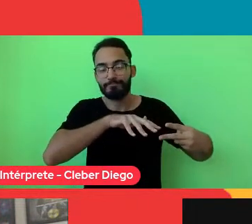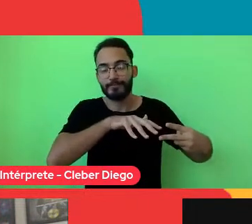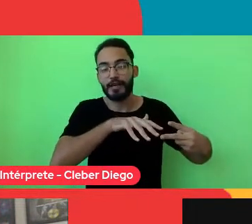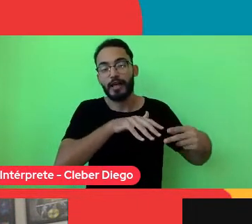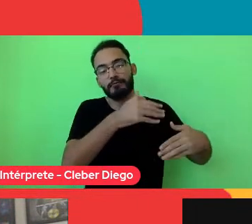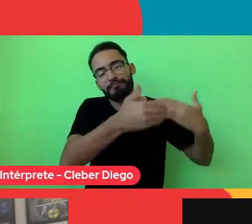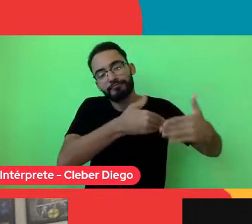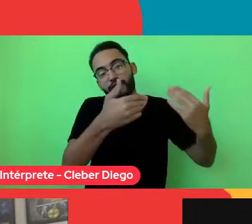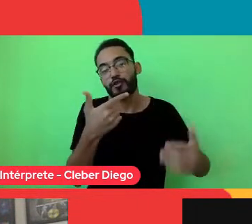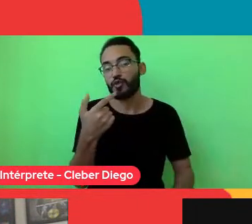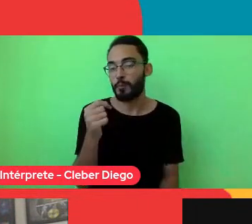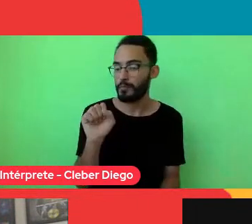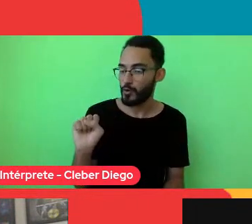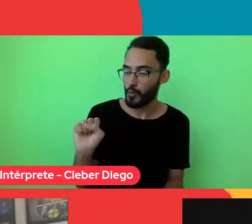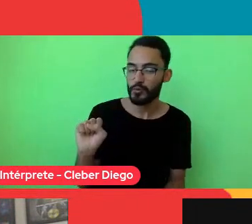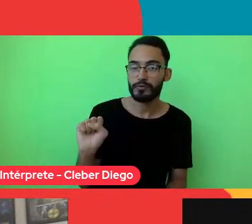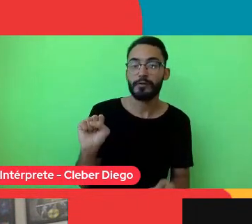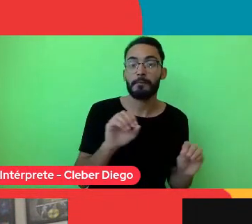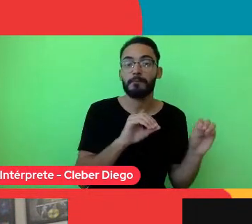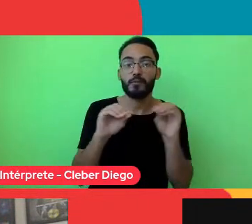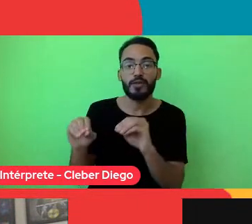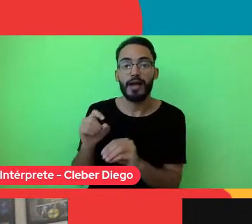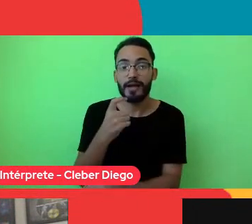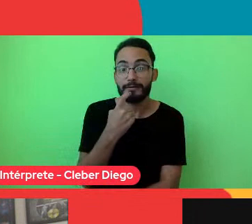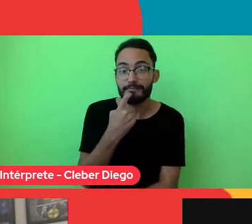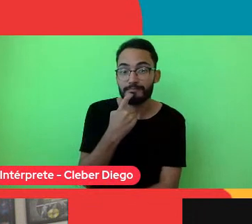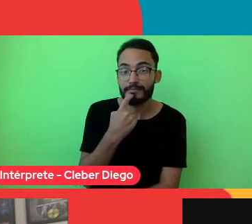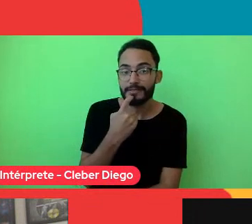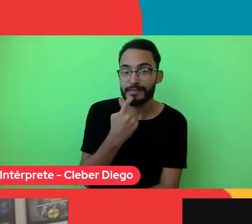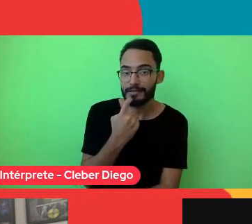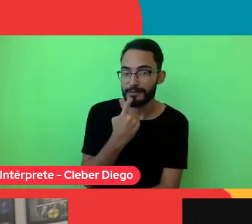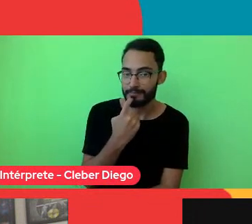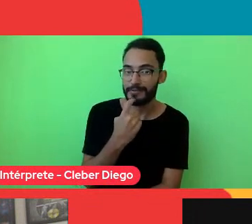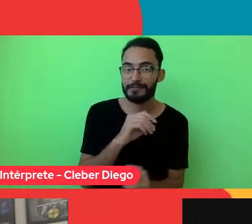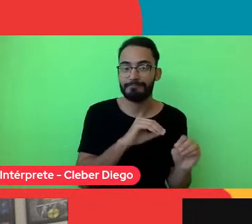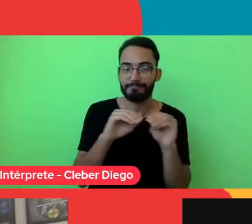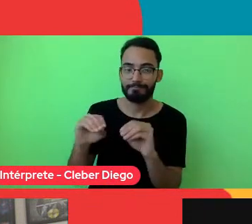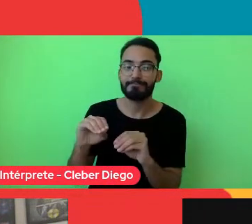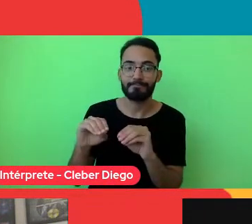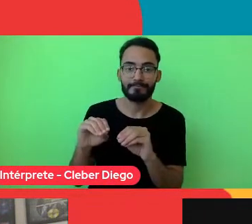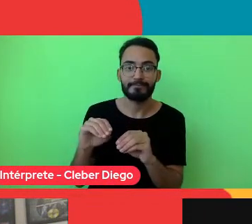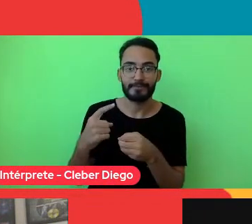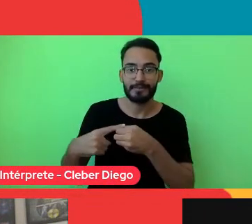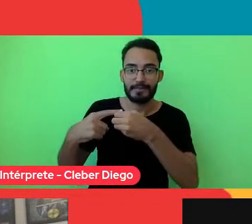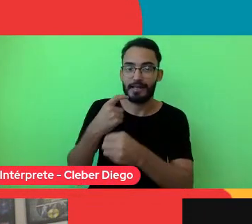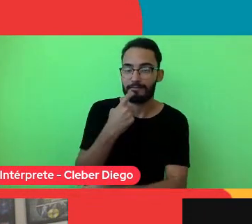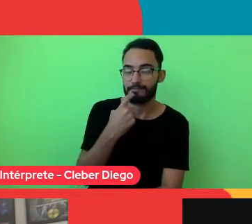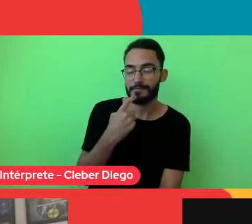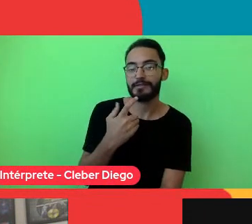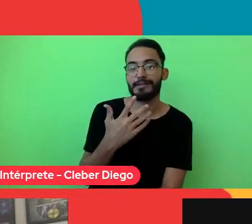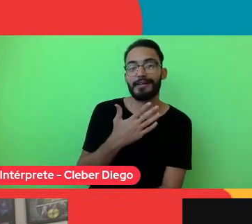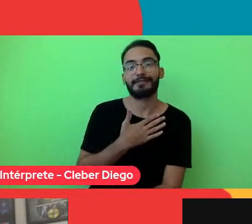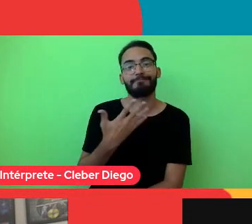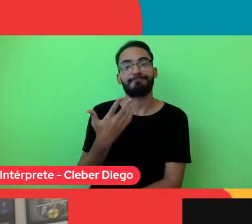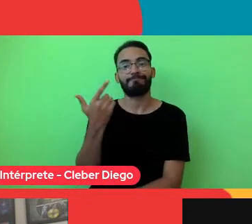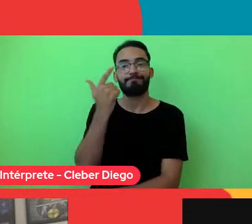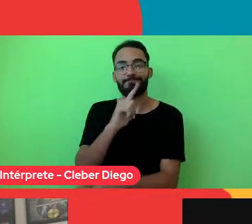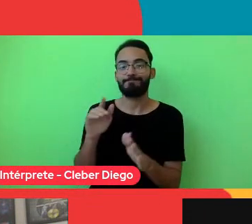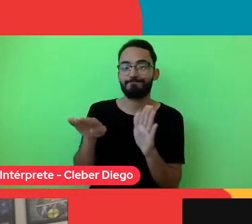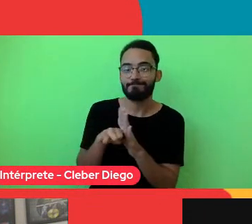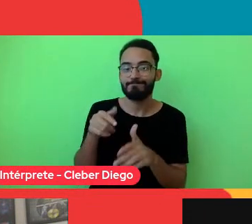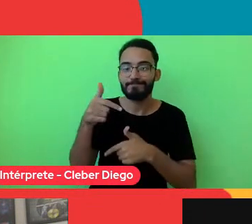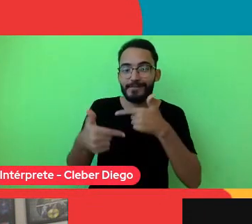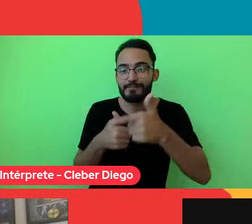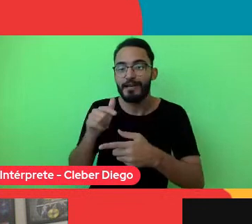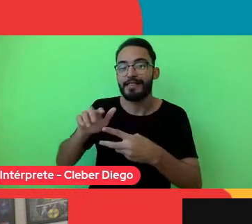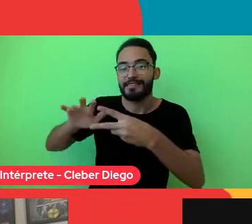2008, surgiu a oportunidade de eu me mudar para Campinas. E entrei na CIT, cá estou, entrei como dev, seguindo a